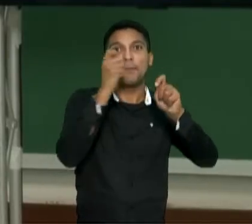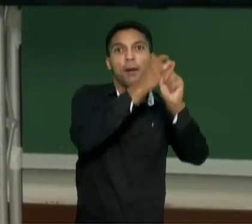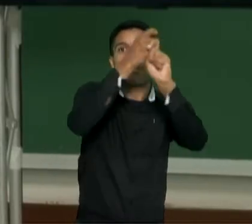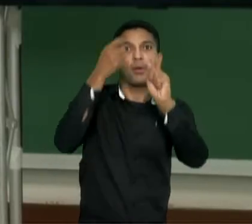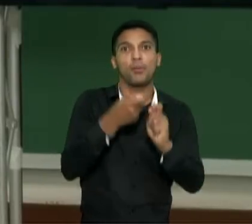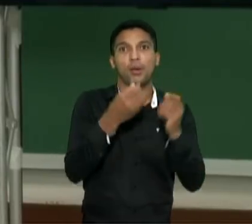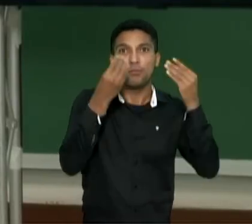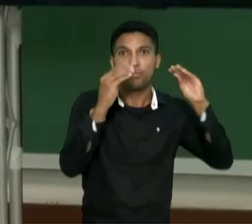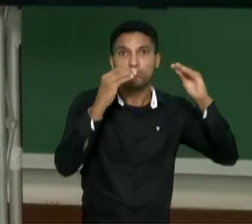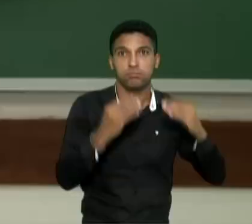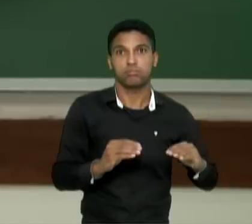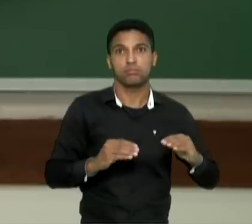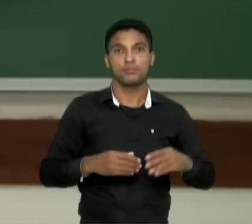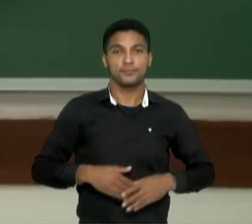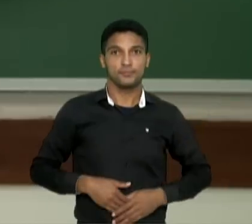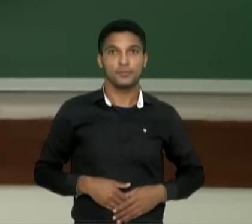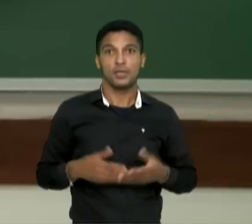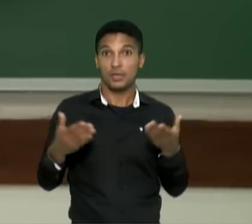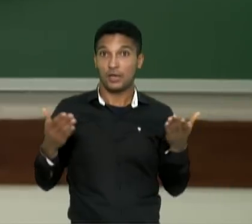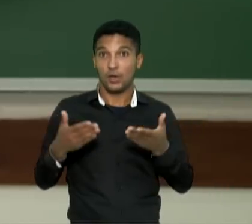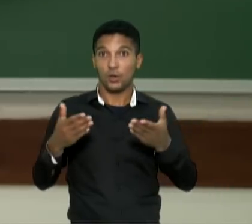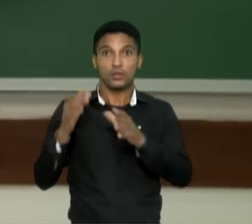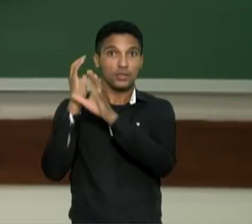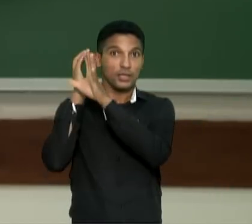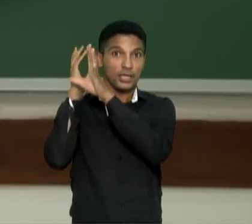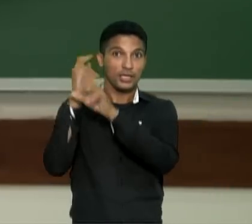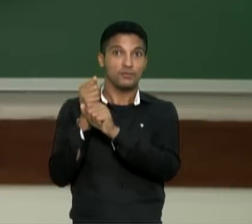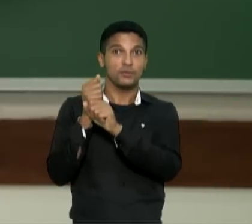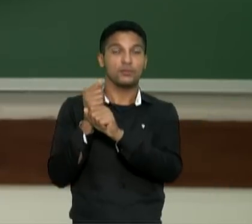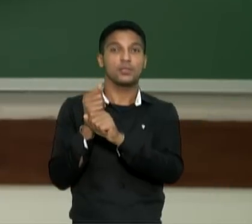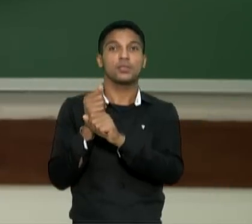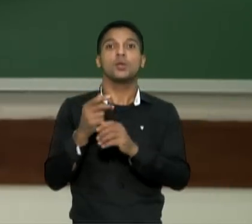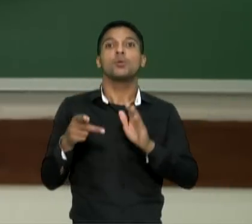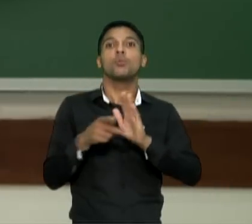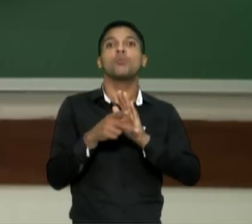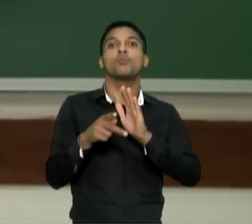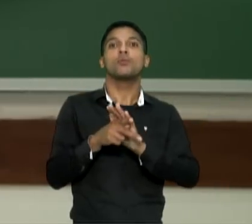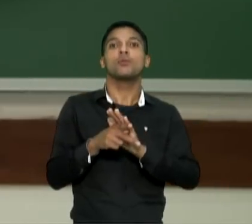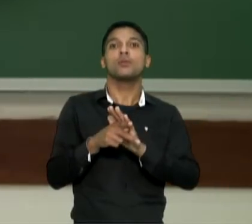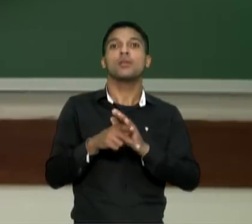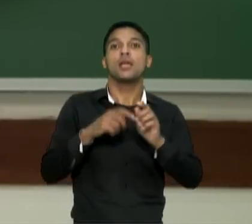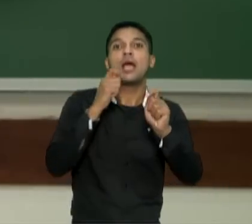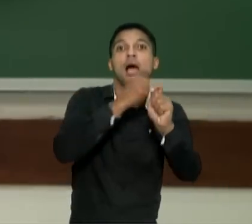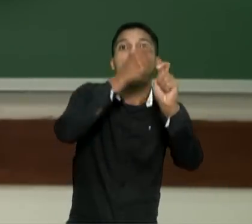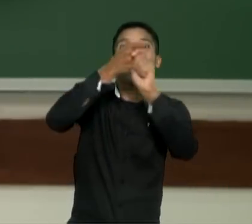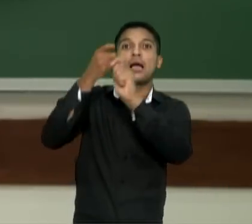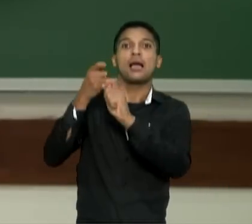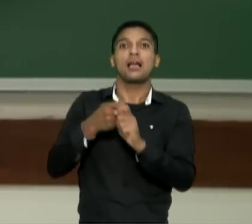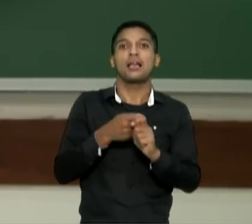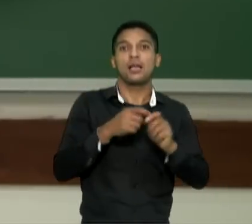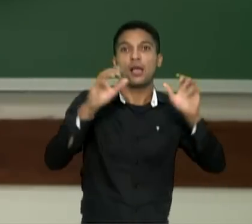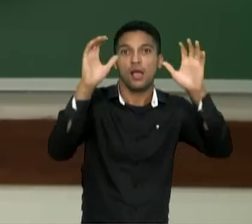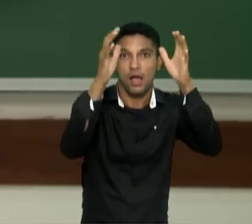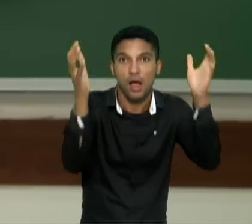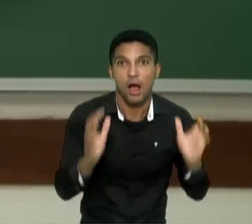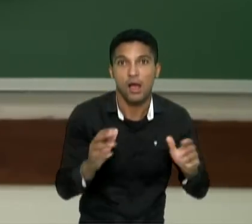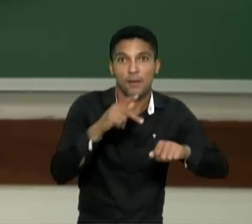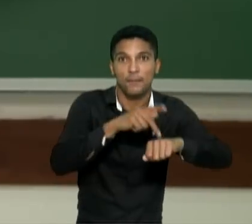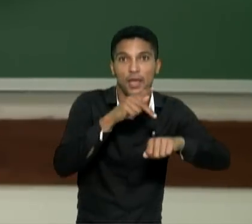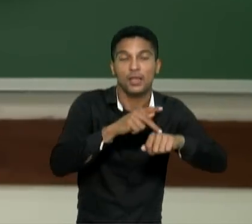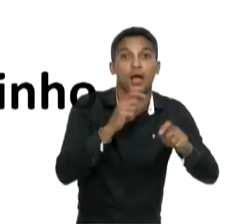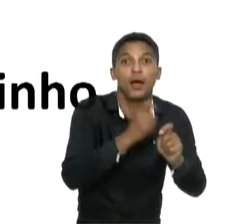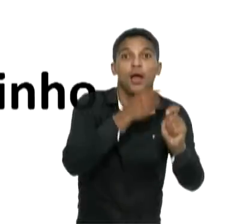aula. A gente falou sobre a escultura, descobrir a figura através da pedra, né, e retirando o